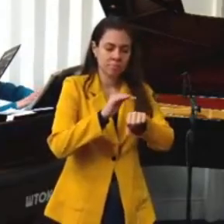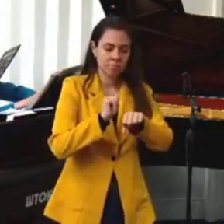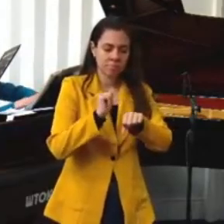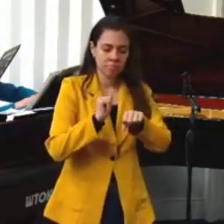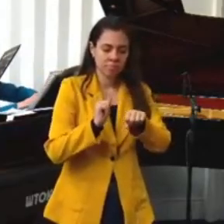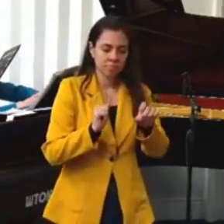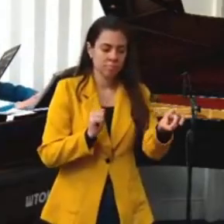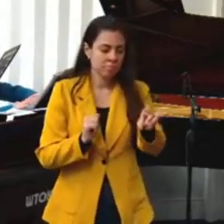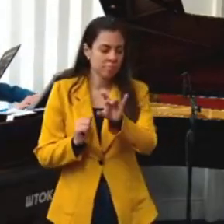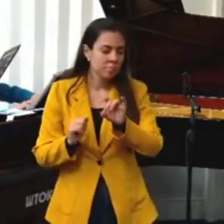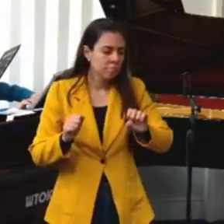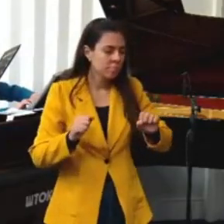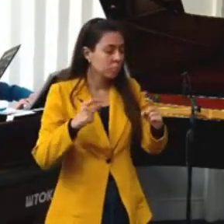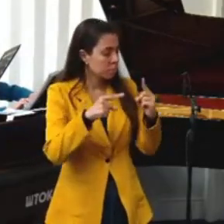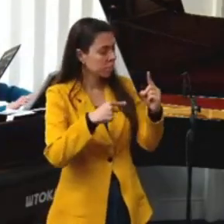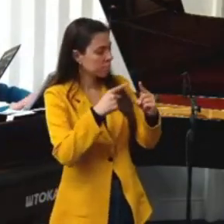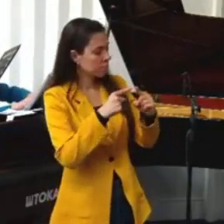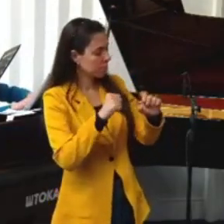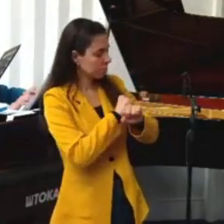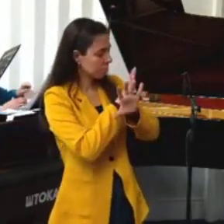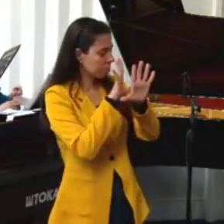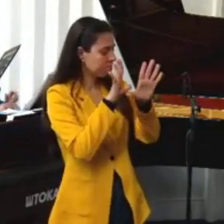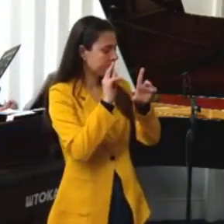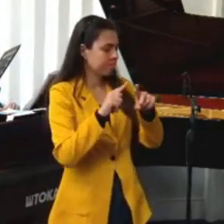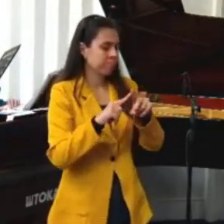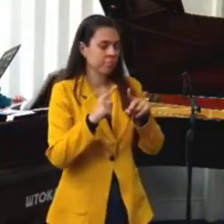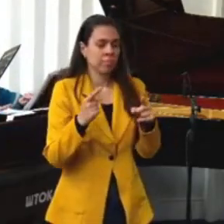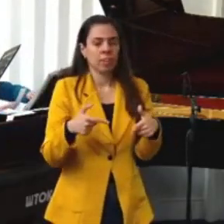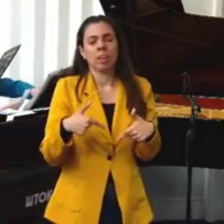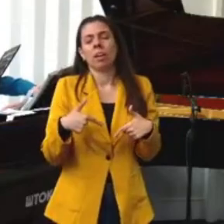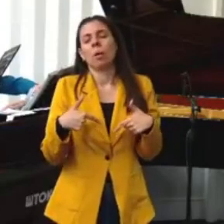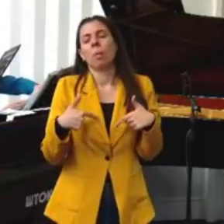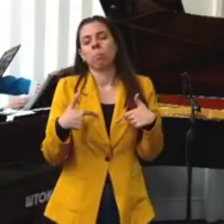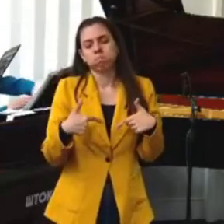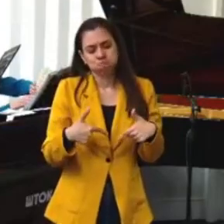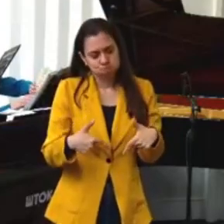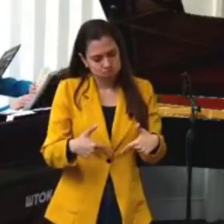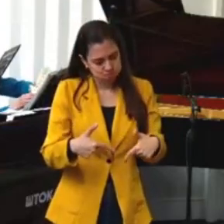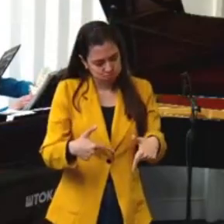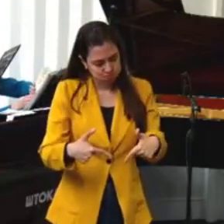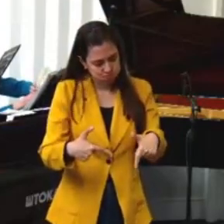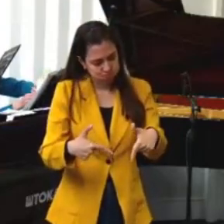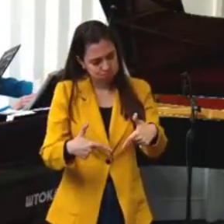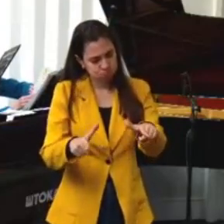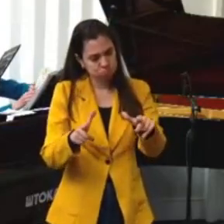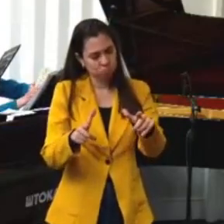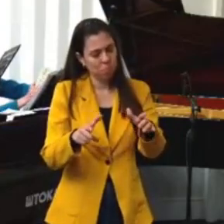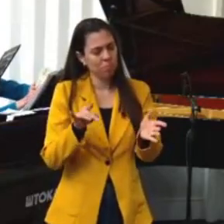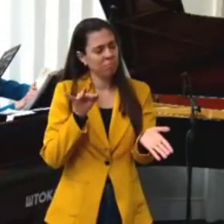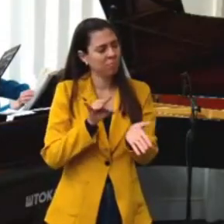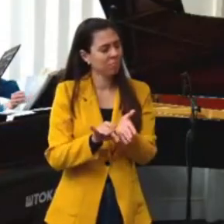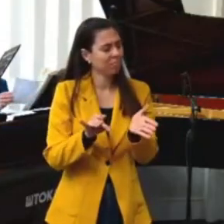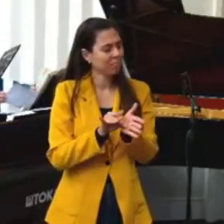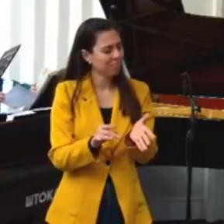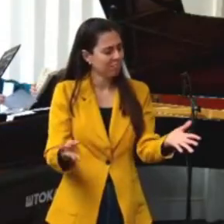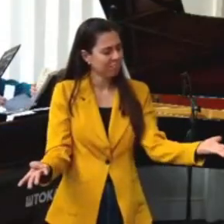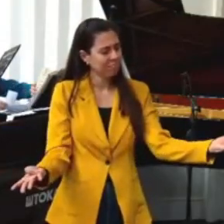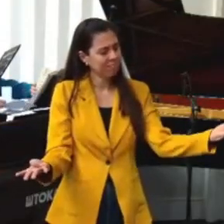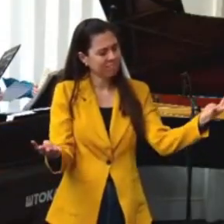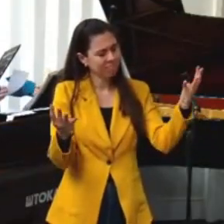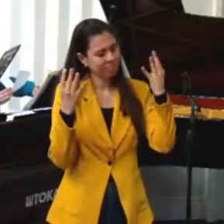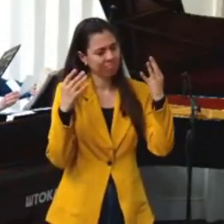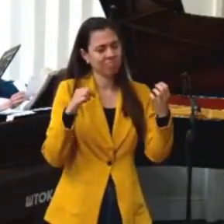nome. Mas, Senhor, nós enfrentamos tantas lutas ao longo da nossa vida, tantos inimigos. Enfrentamos